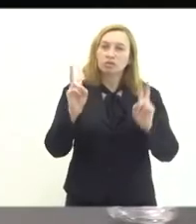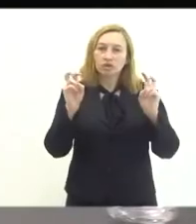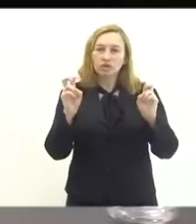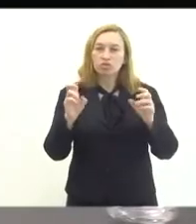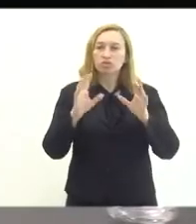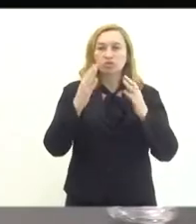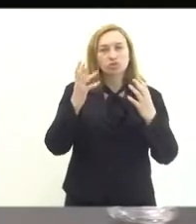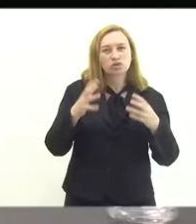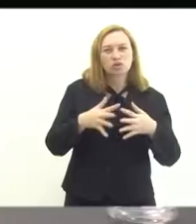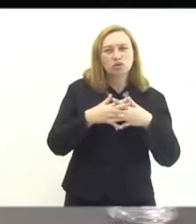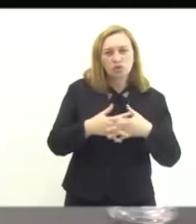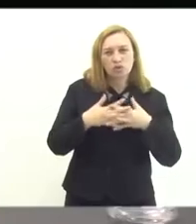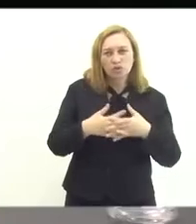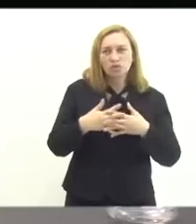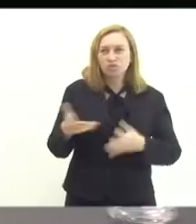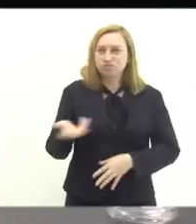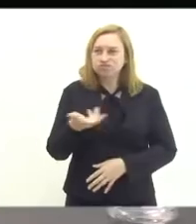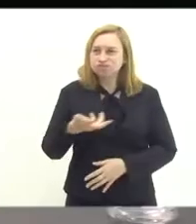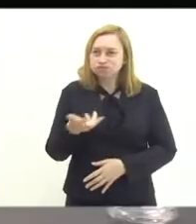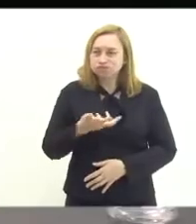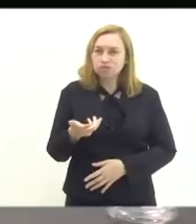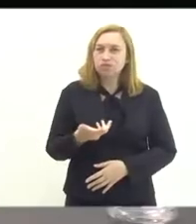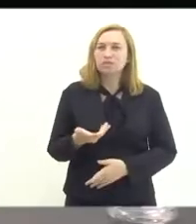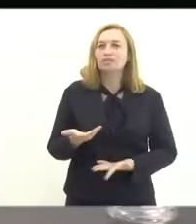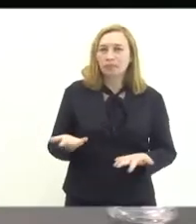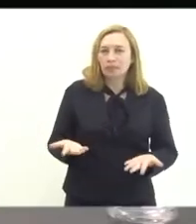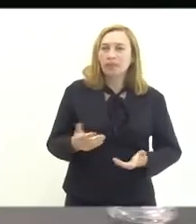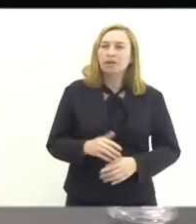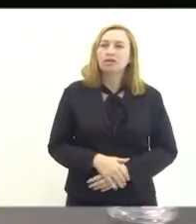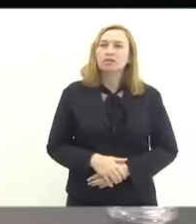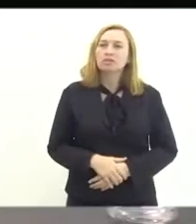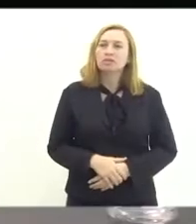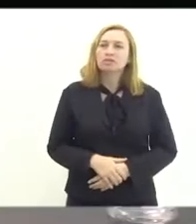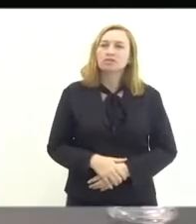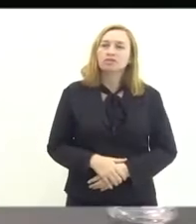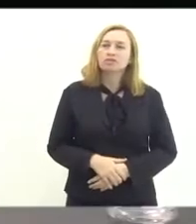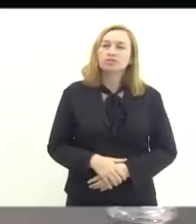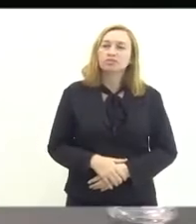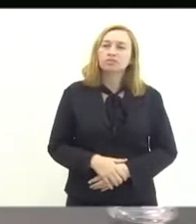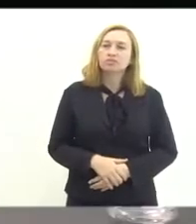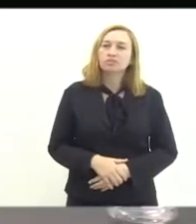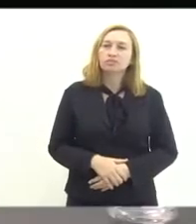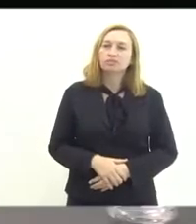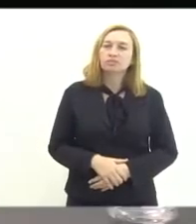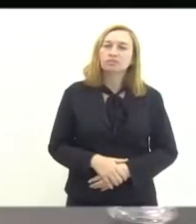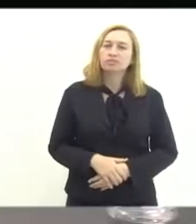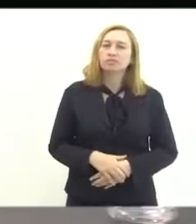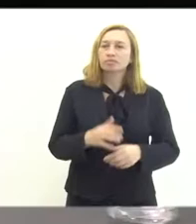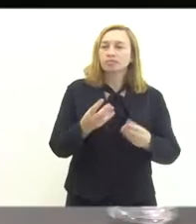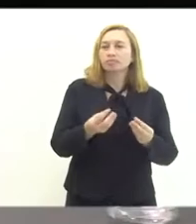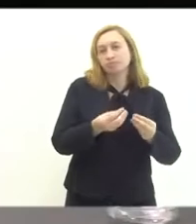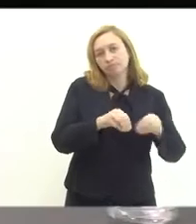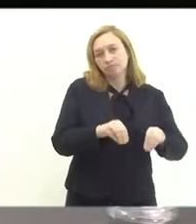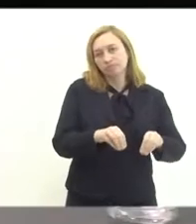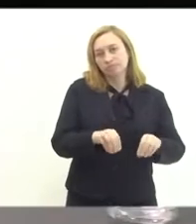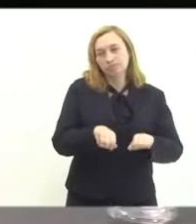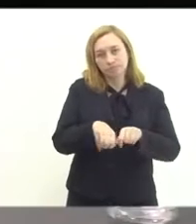complexa e acelerada né e é agravada com anemia